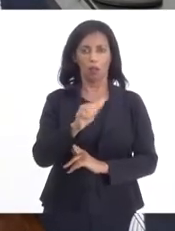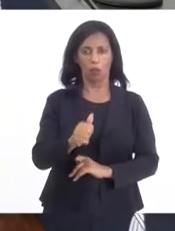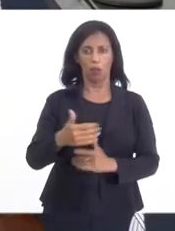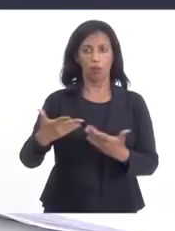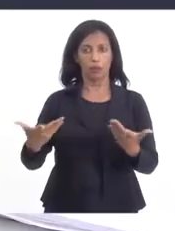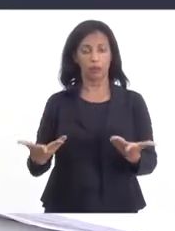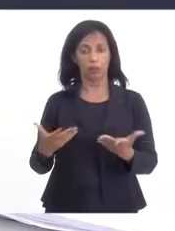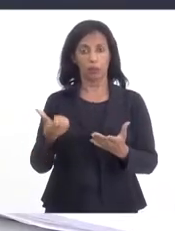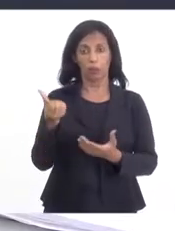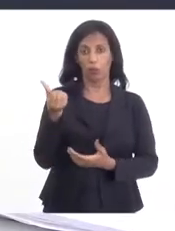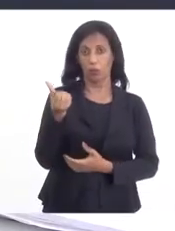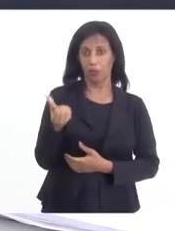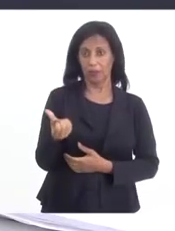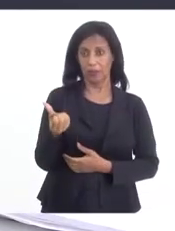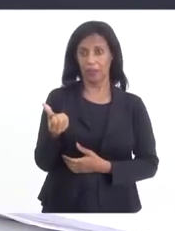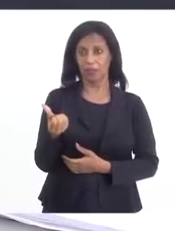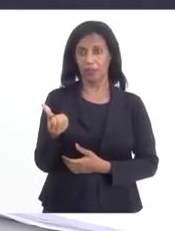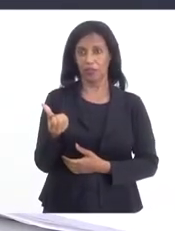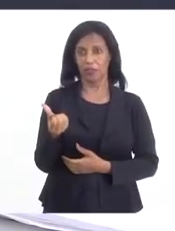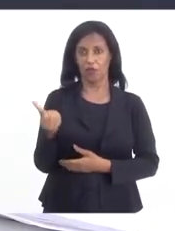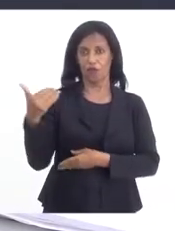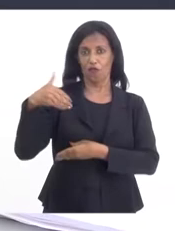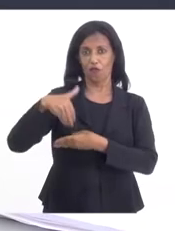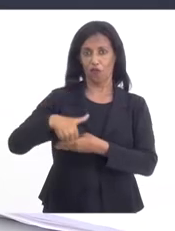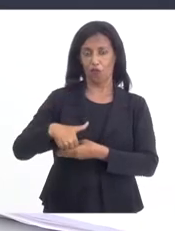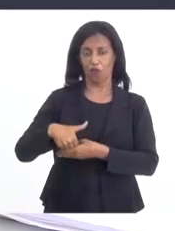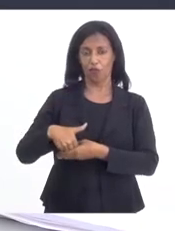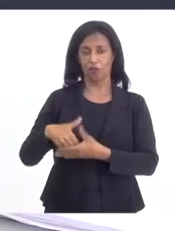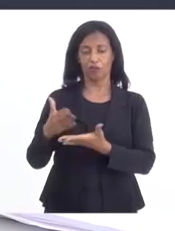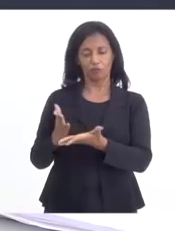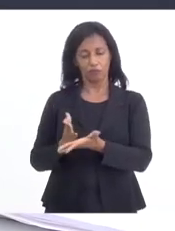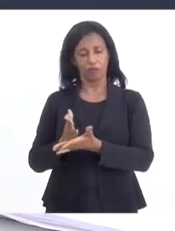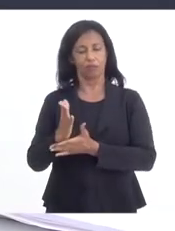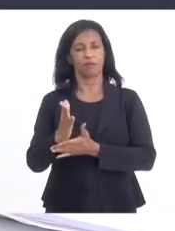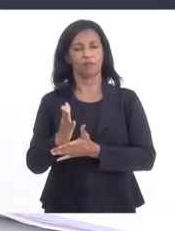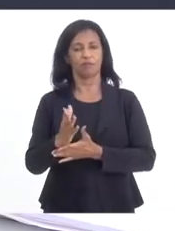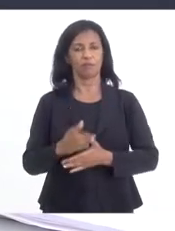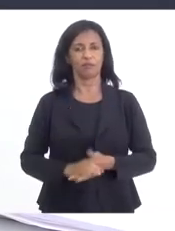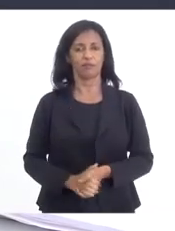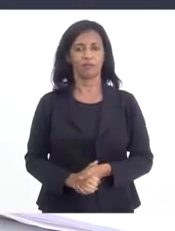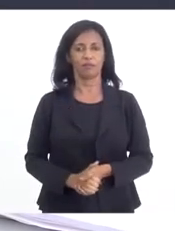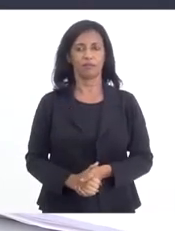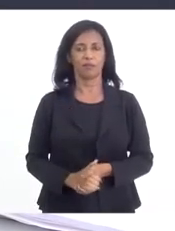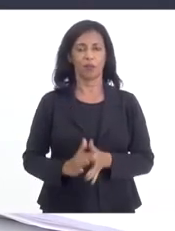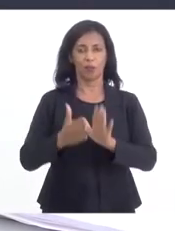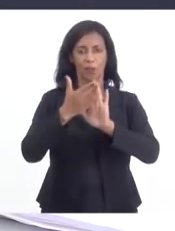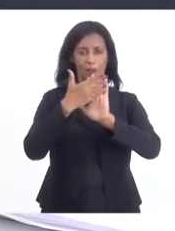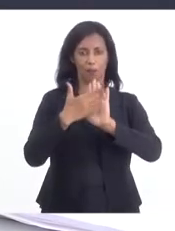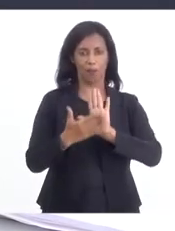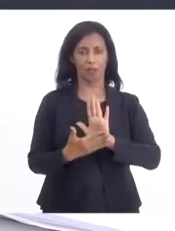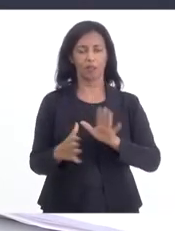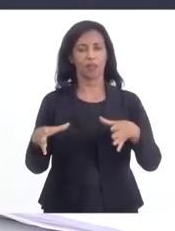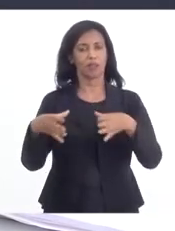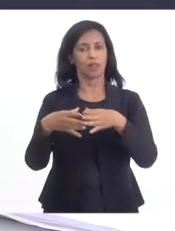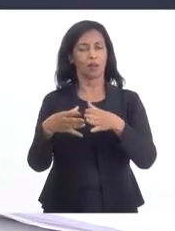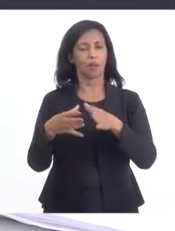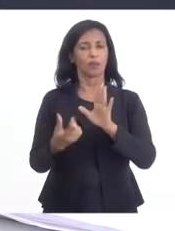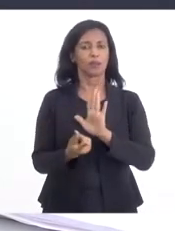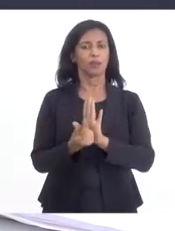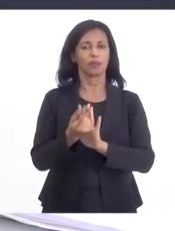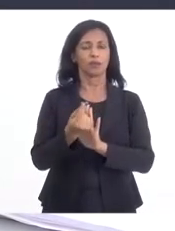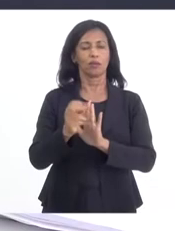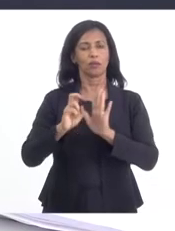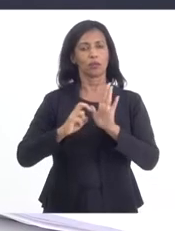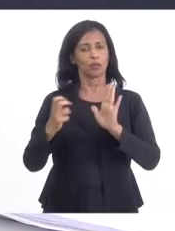Então, por 6 votos, está aprovado o parecer da Comissão de Orçamento sobre